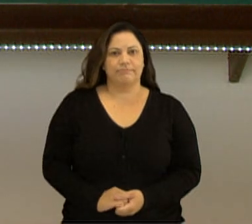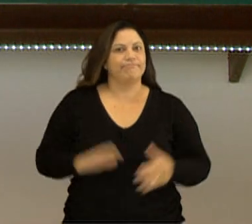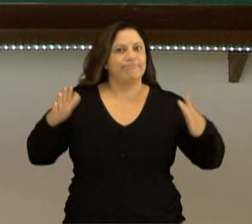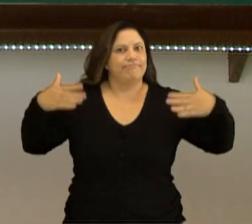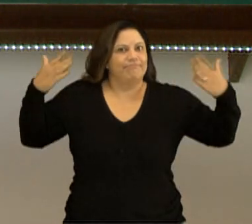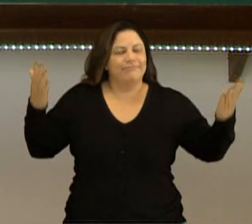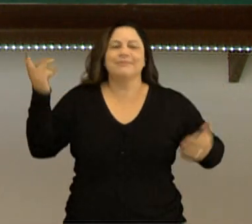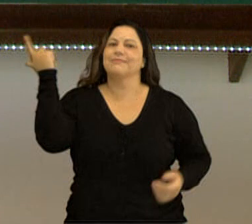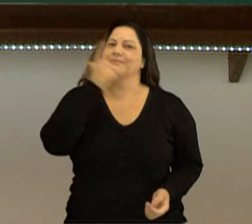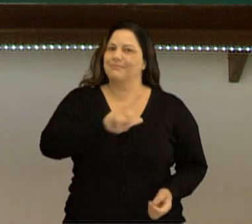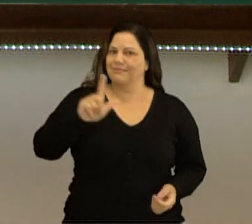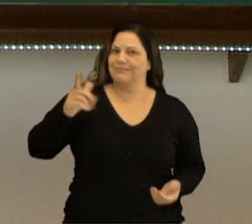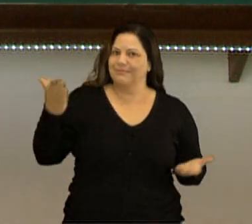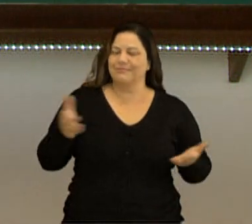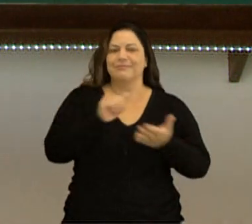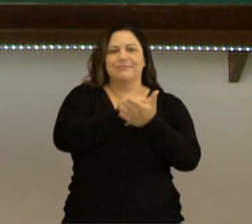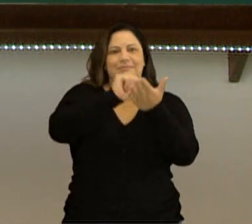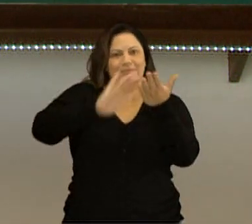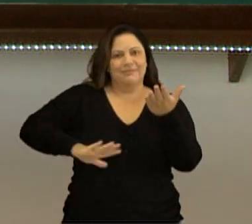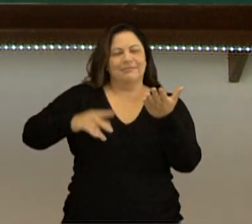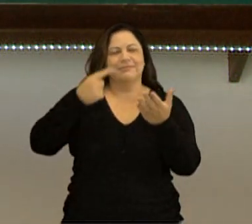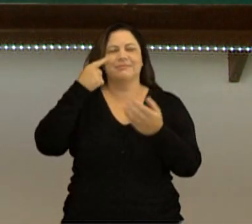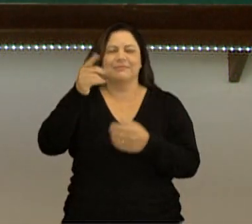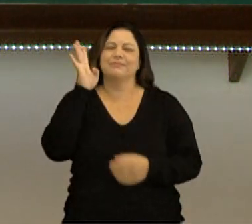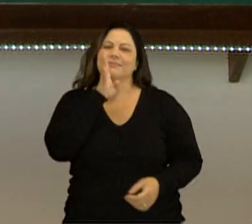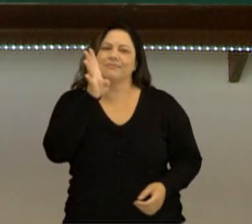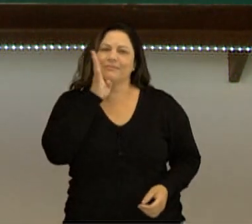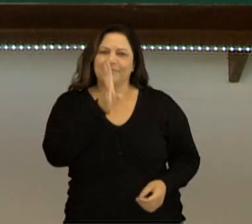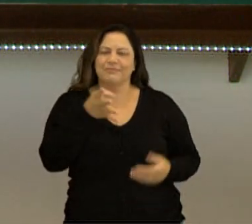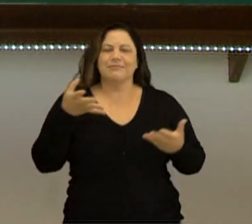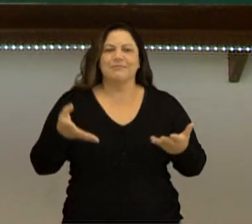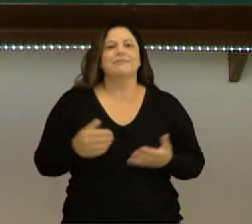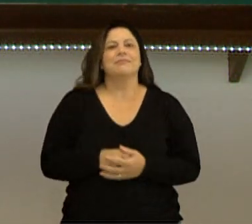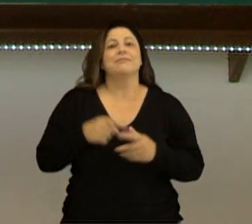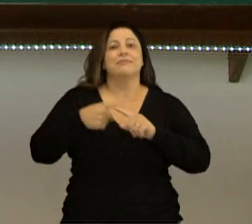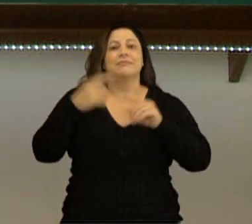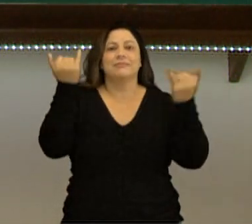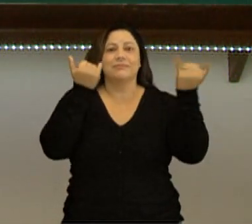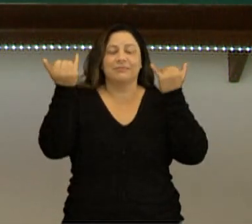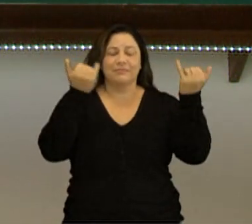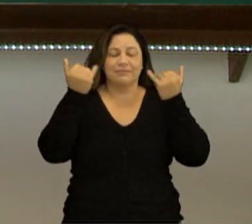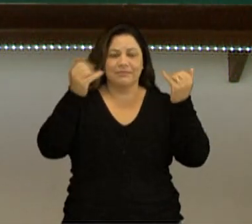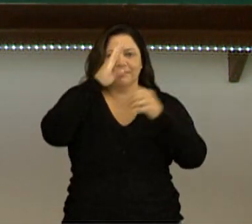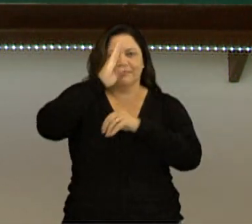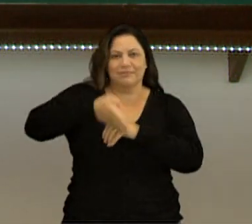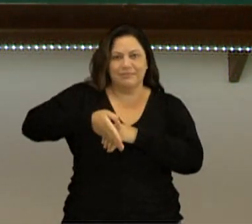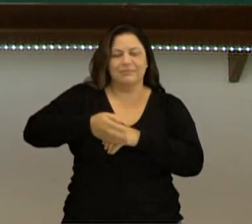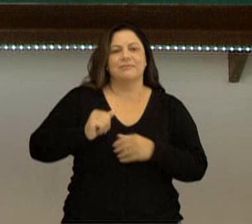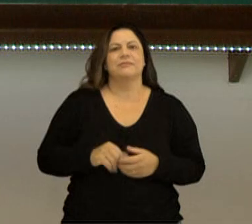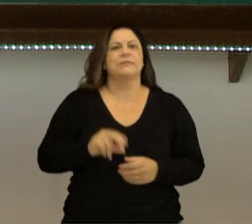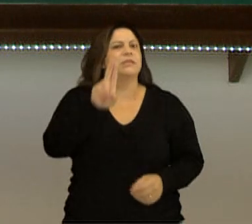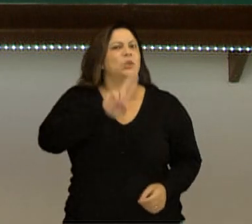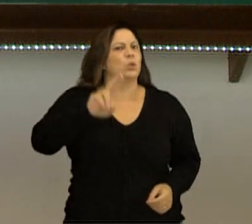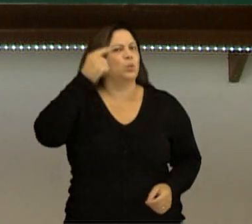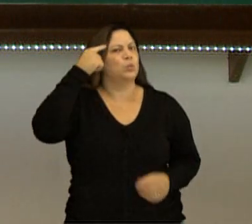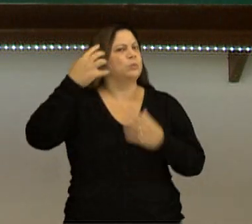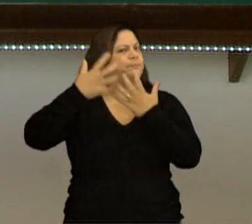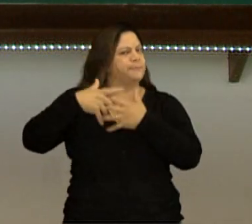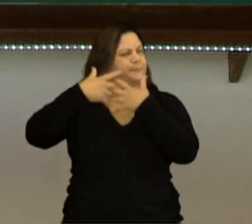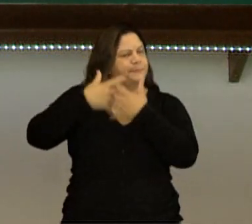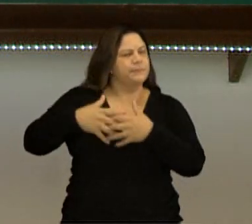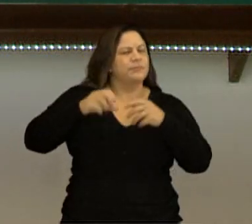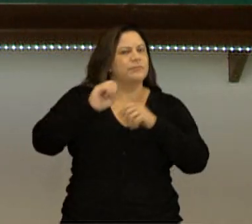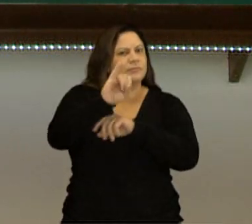E aí, galera, conseguiram? Esse é um exercício que eu chamo bem legal, porque ele não dá os dados direto. Você tem que usar o teu conhecimento e se